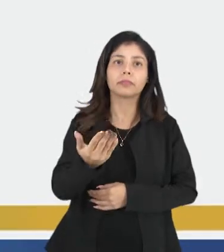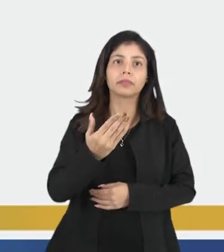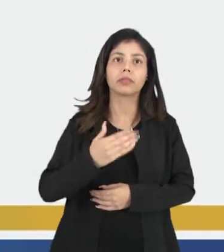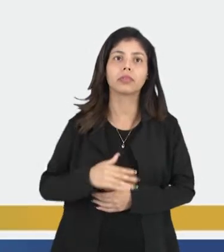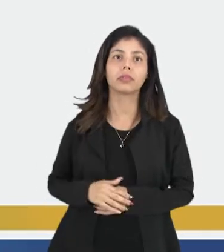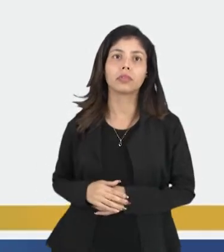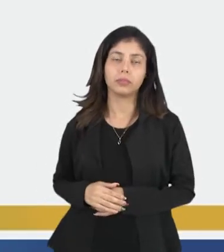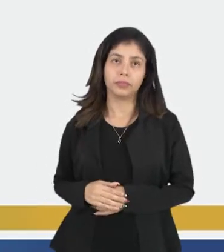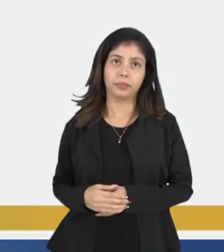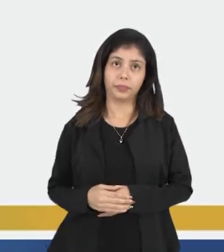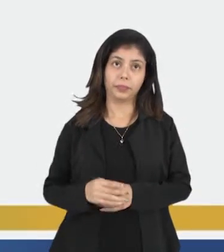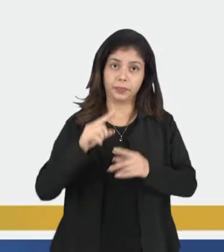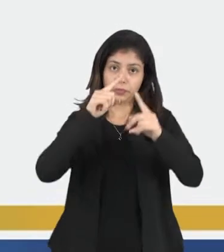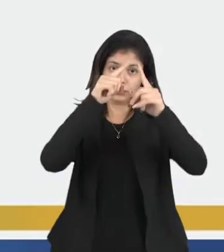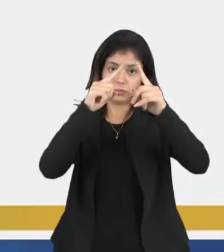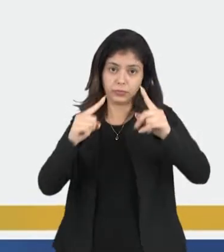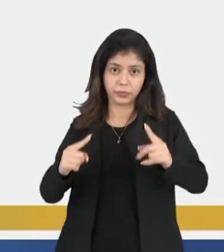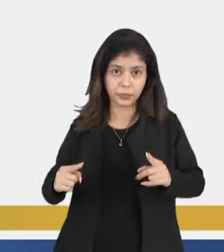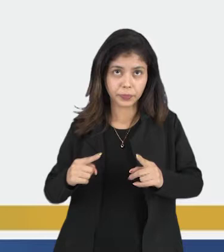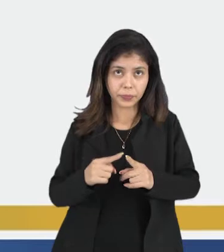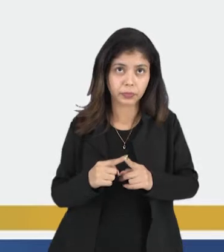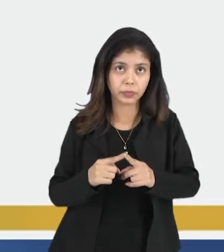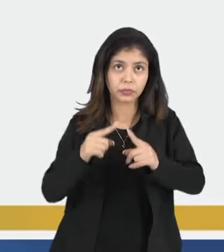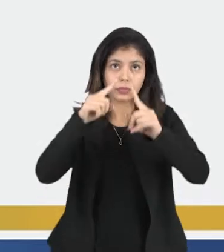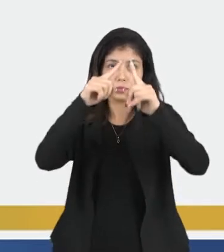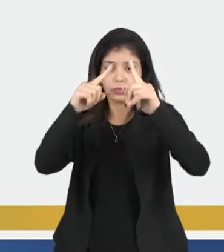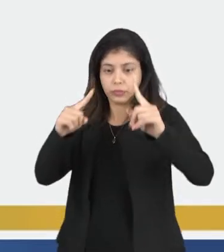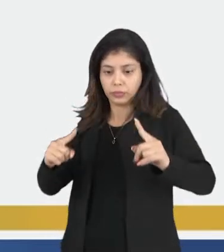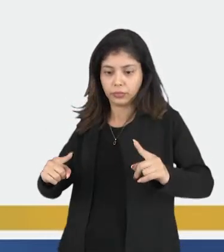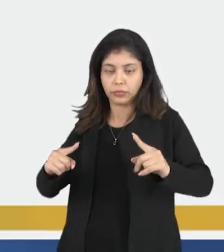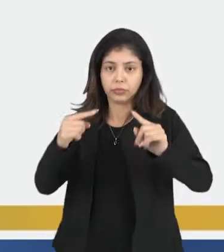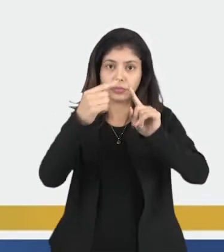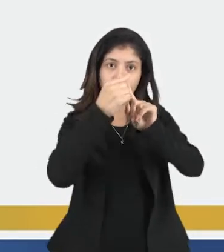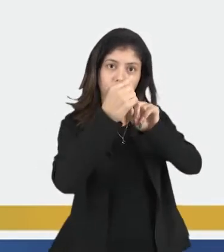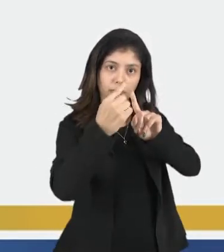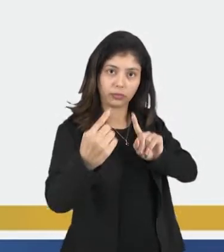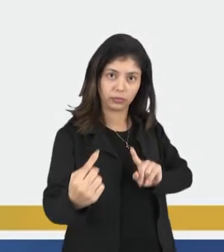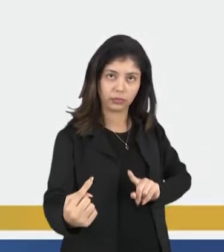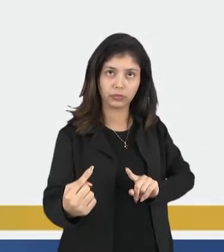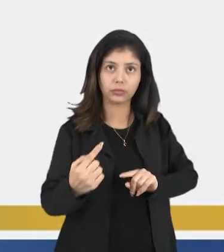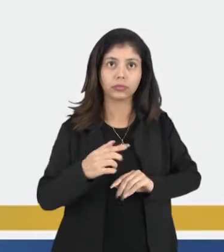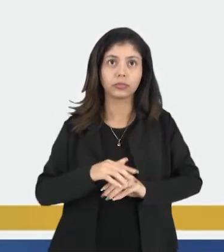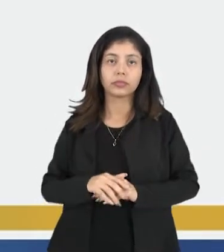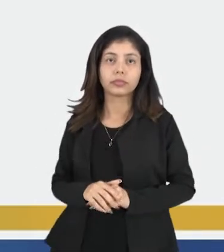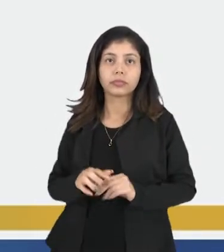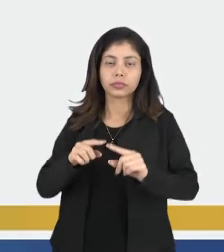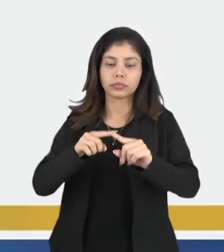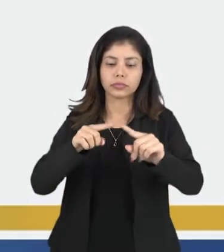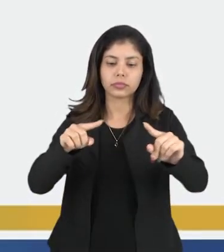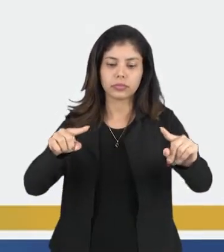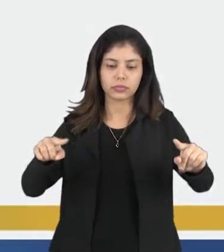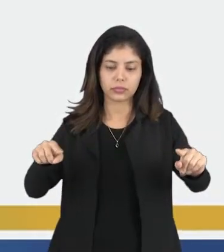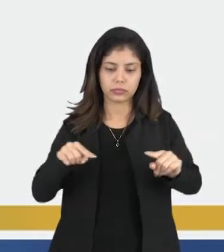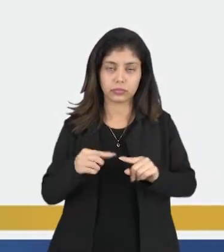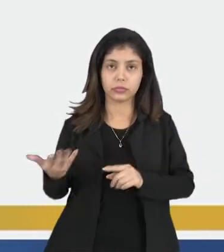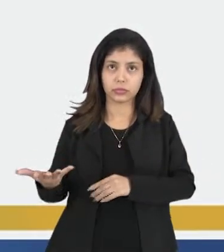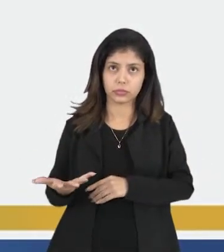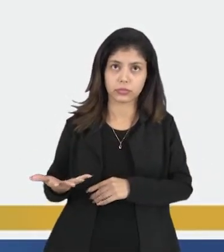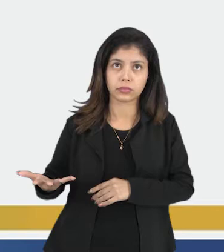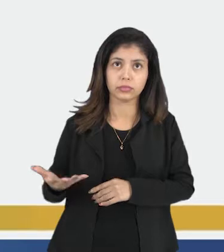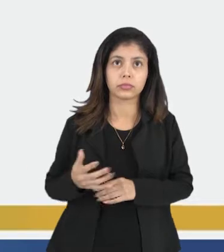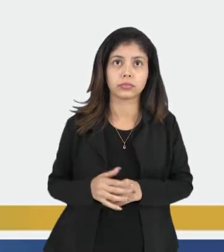temos a pirâmide triangular a pirâmide quadrangular E aí vocês vão perceber essas características pelas suas bases